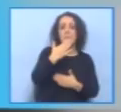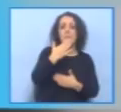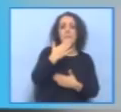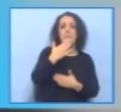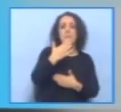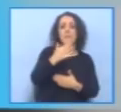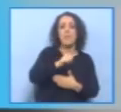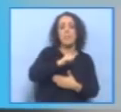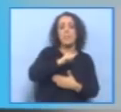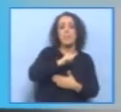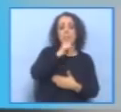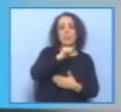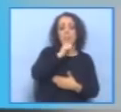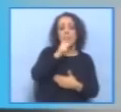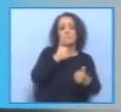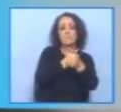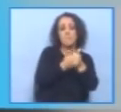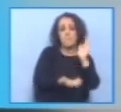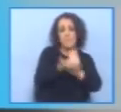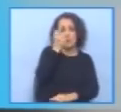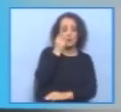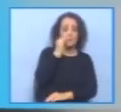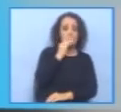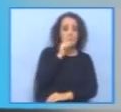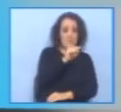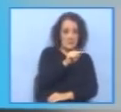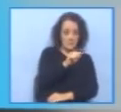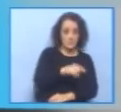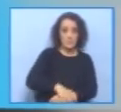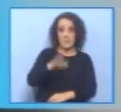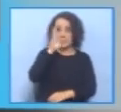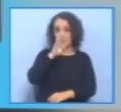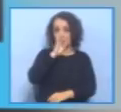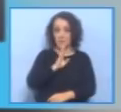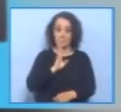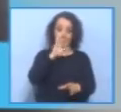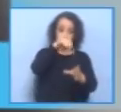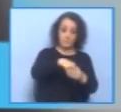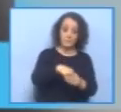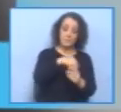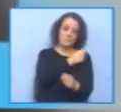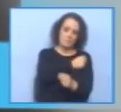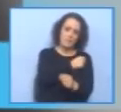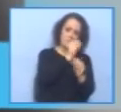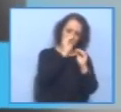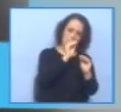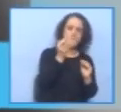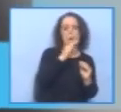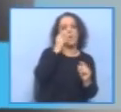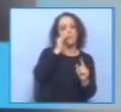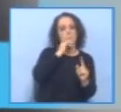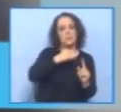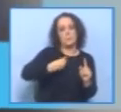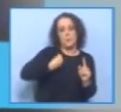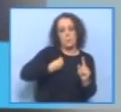mais dependentes dos seus pais, não é? E se a catequese familiar, para além da preocupação dos pais, é